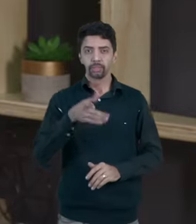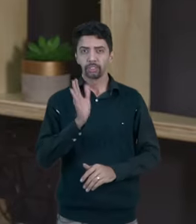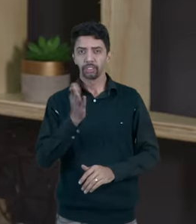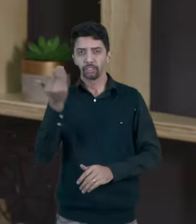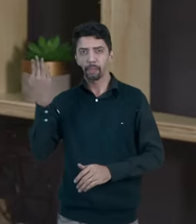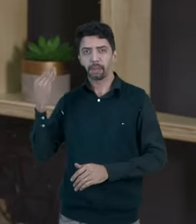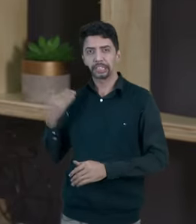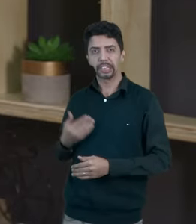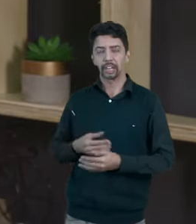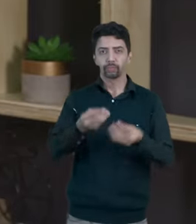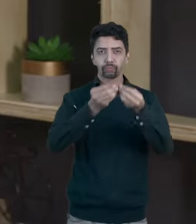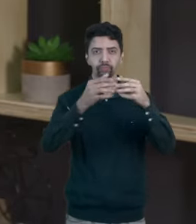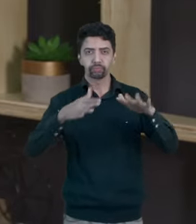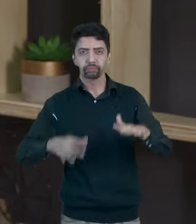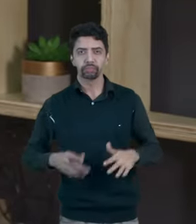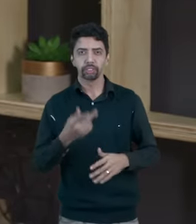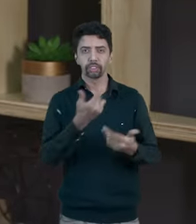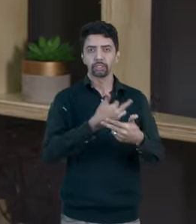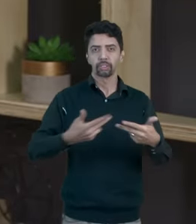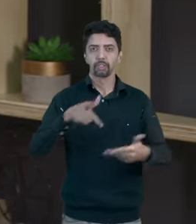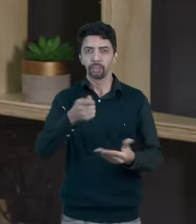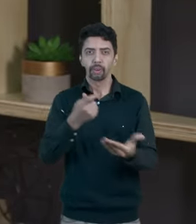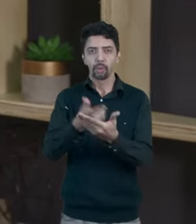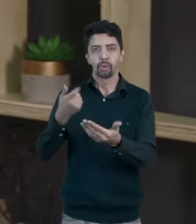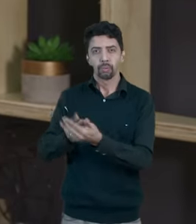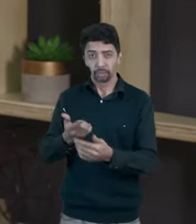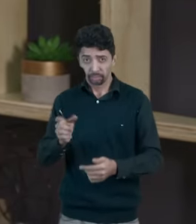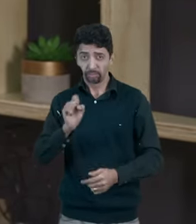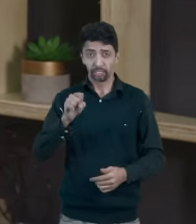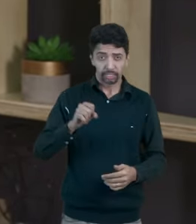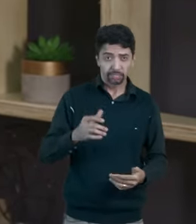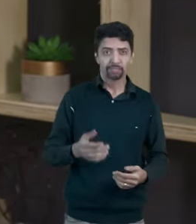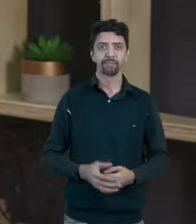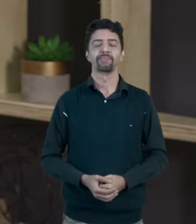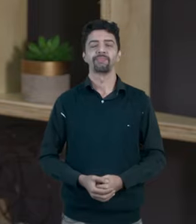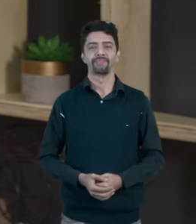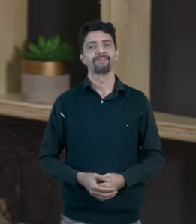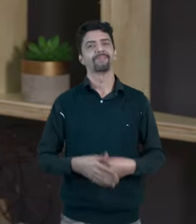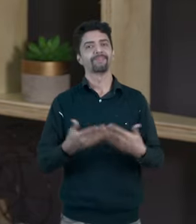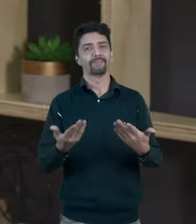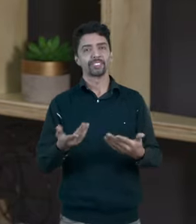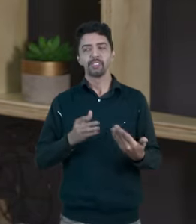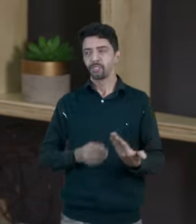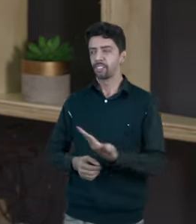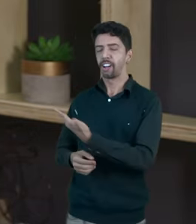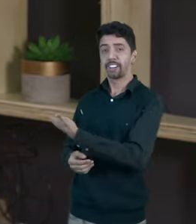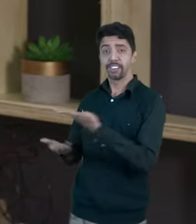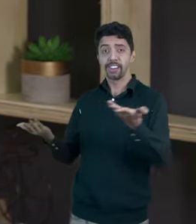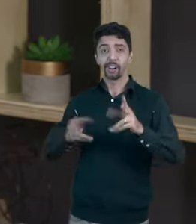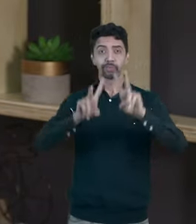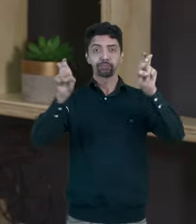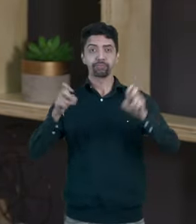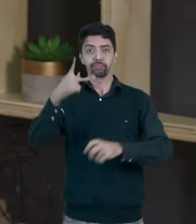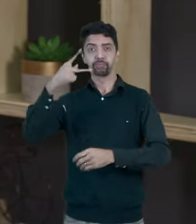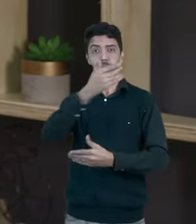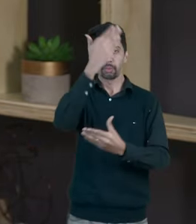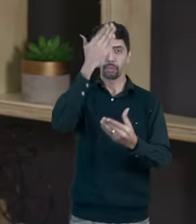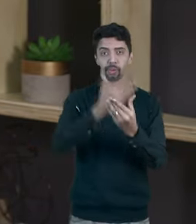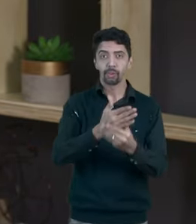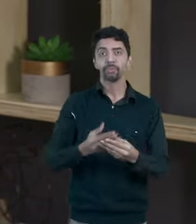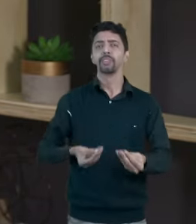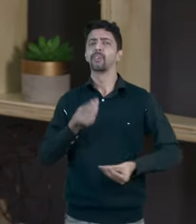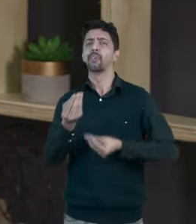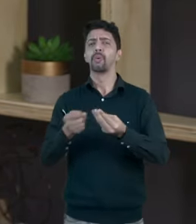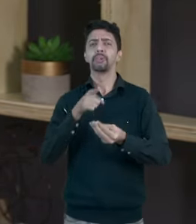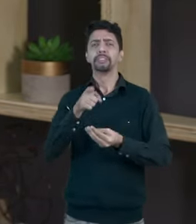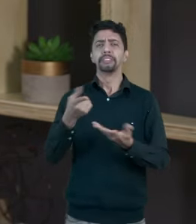e você foi prejudicado nas suas compras seja serviços ou produtos Sim se sim então tá aqui vamos falar sobre